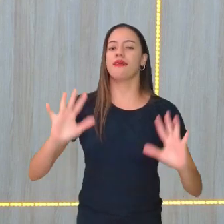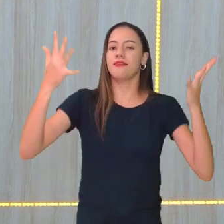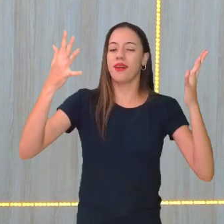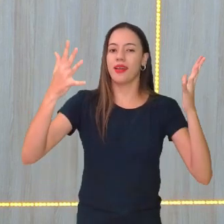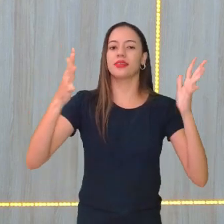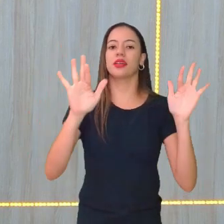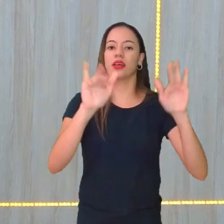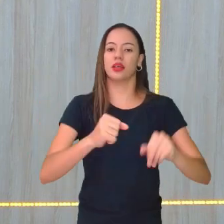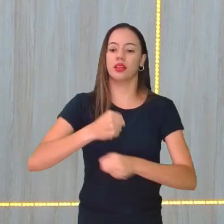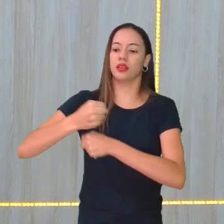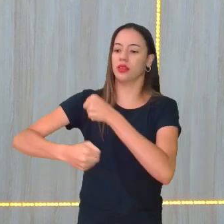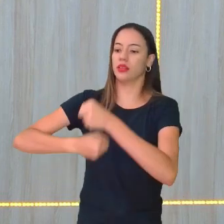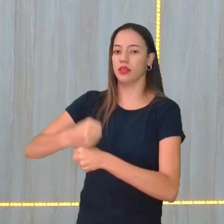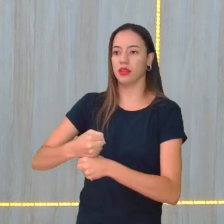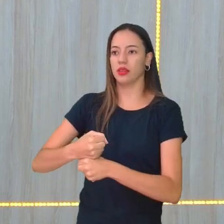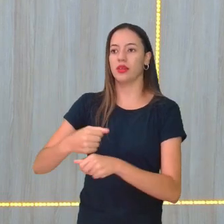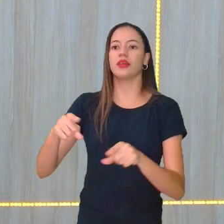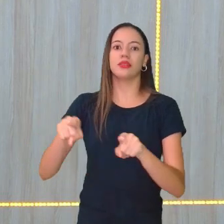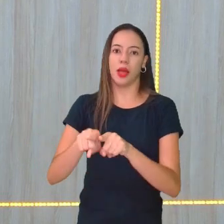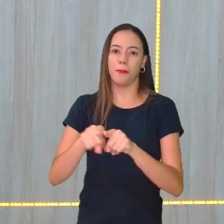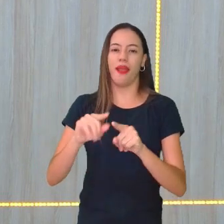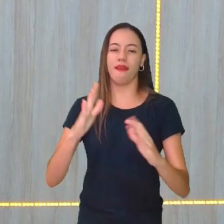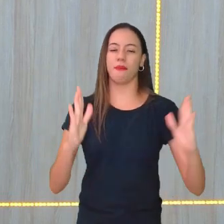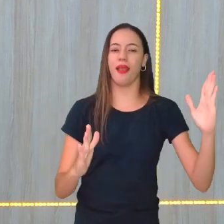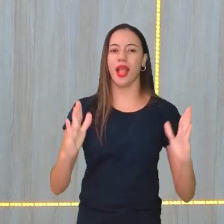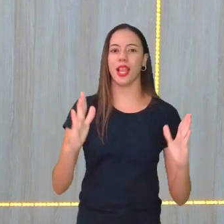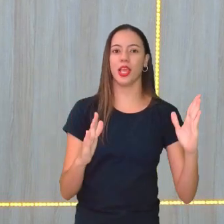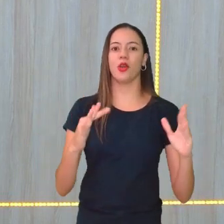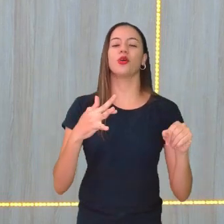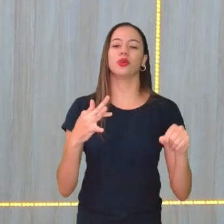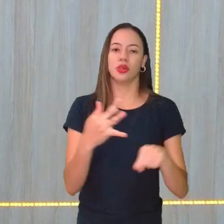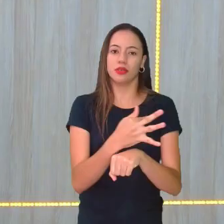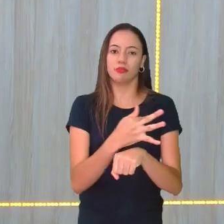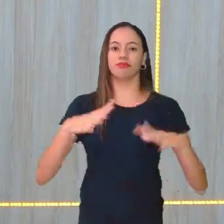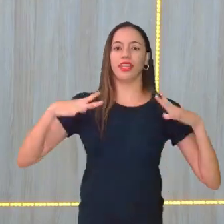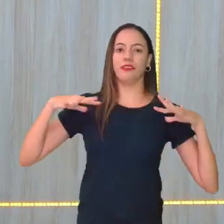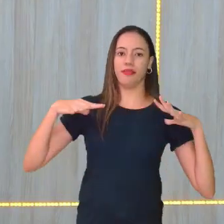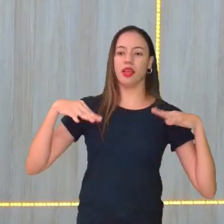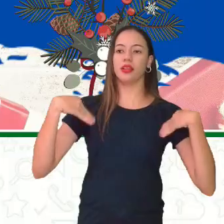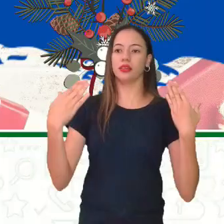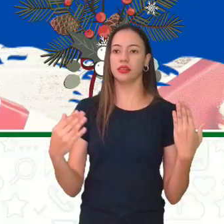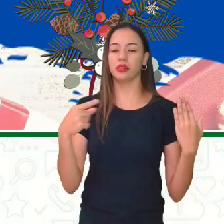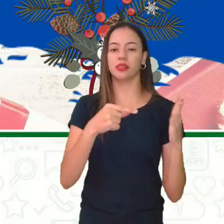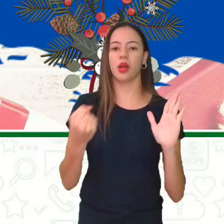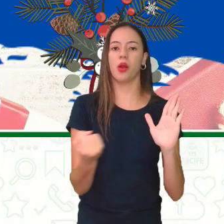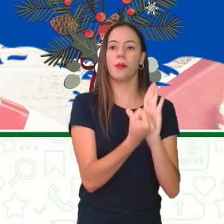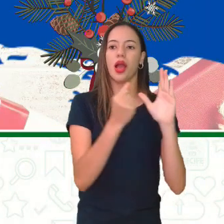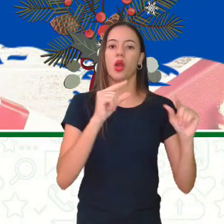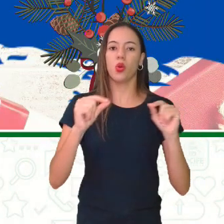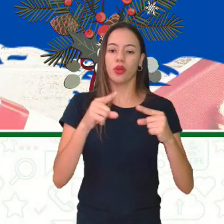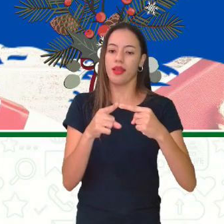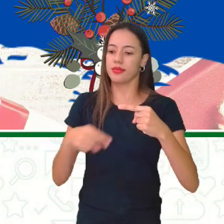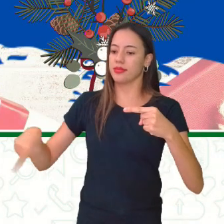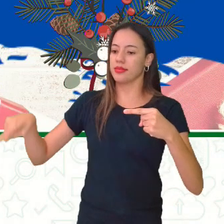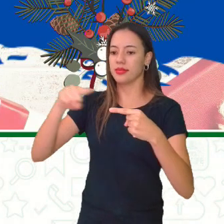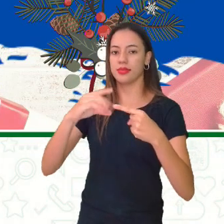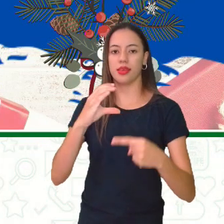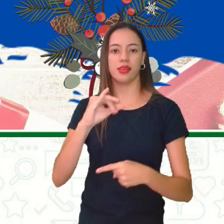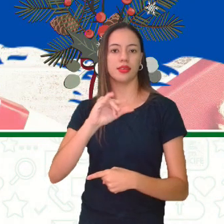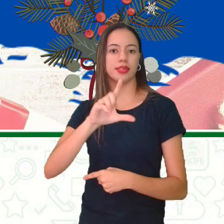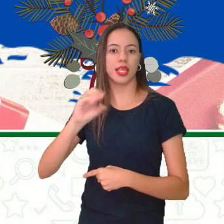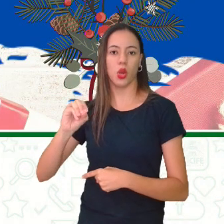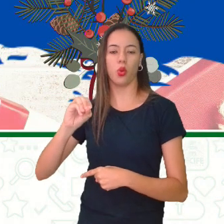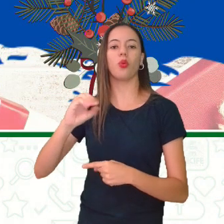ano e da temporada de férias. Sendo aí no cristianismo o marco inicial do ciclo do Natal, que dura